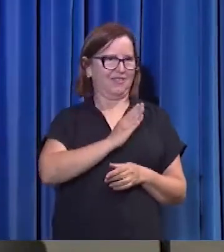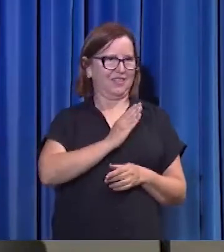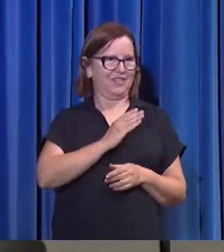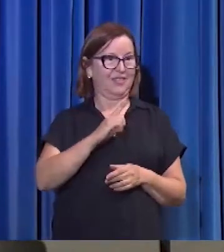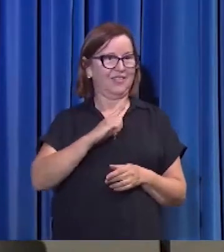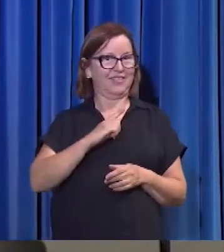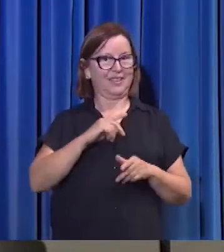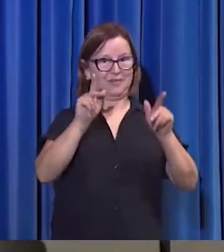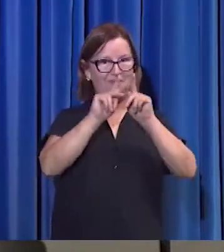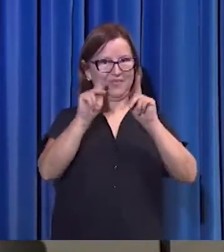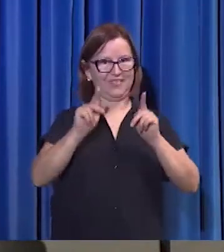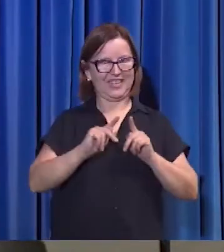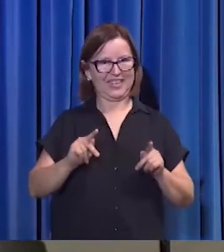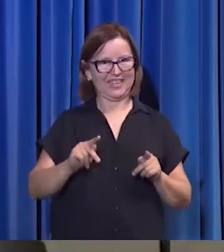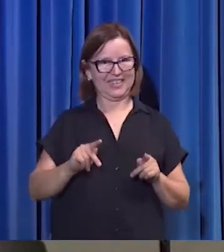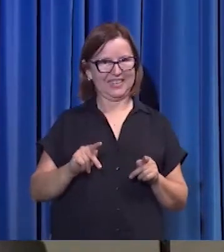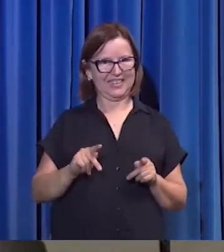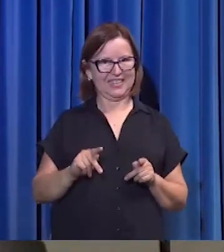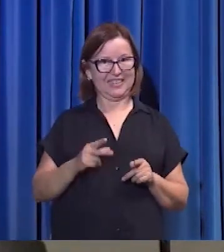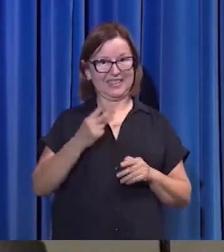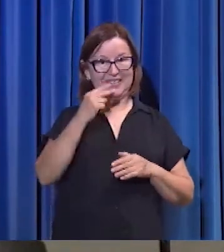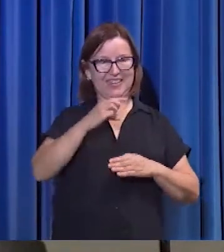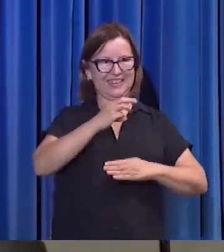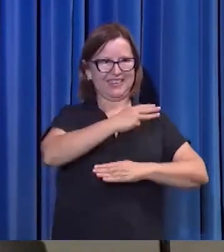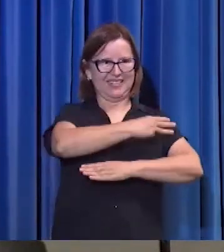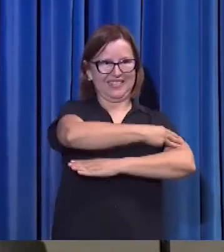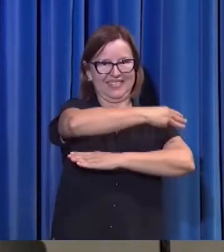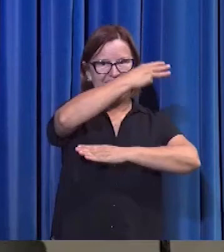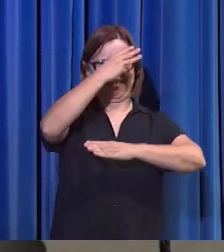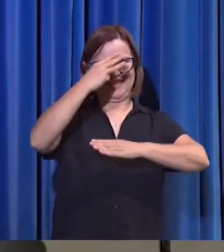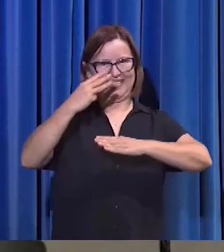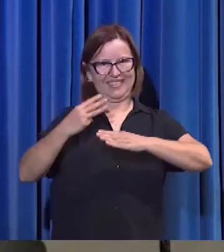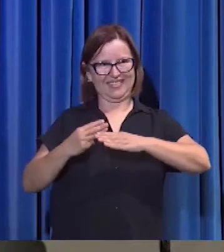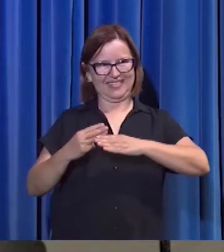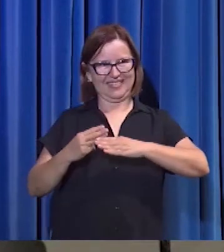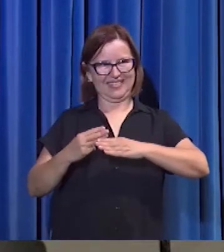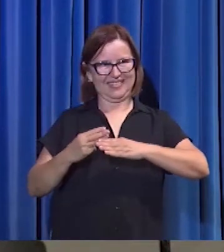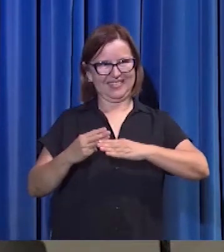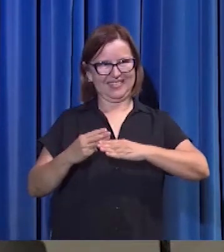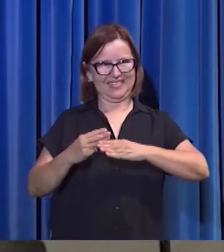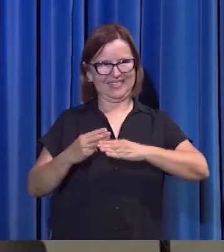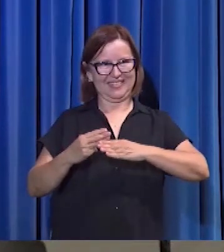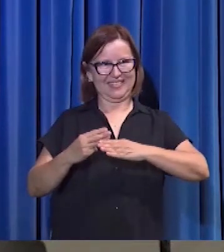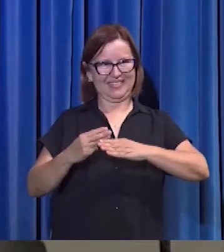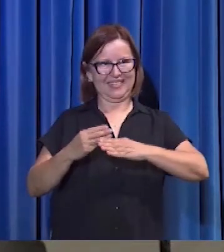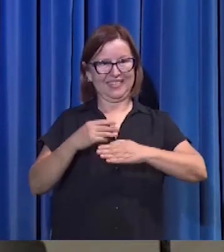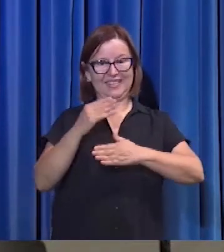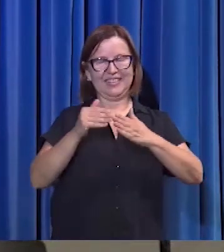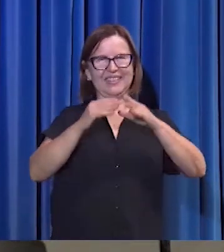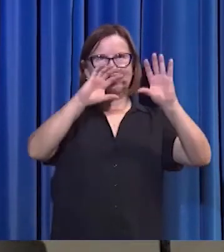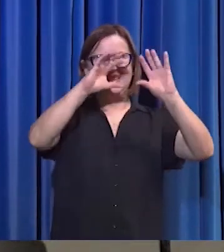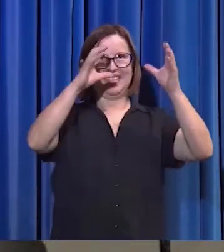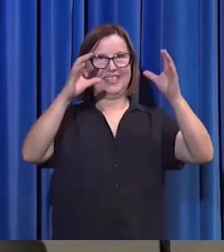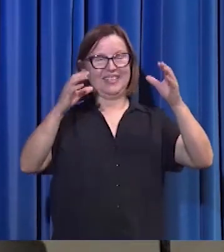paz, verás que um arco-íris cada nuvem traz.